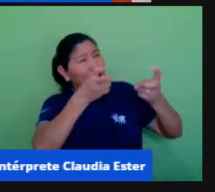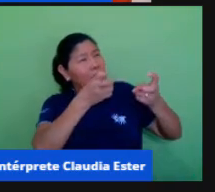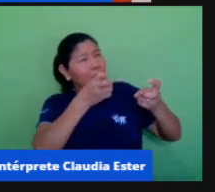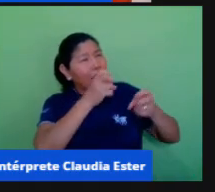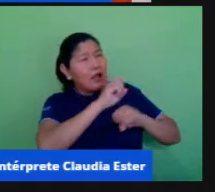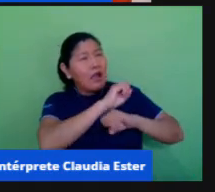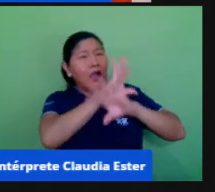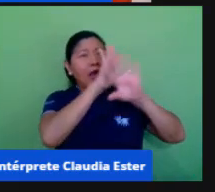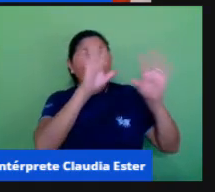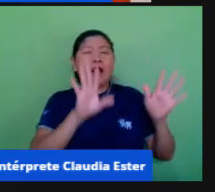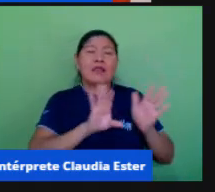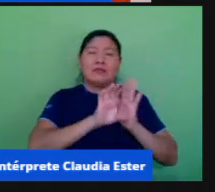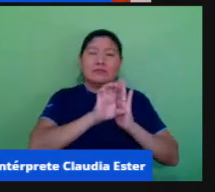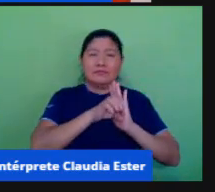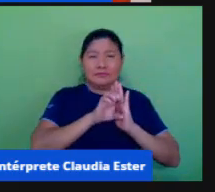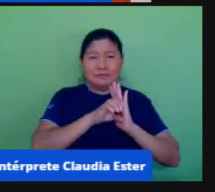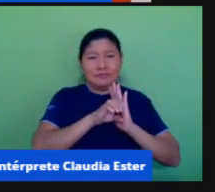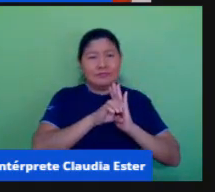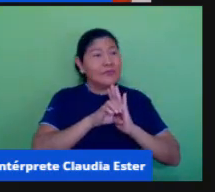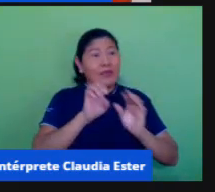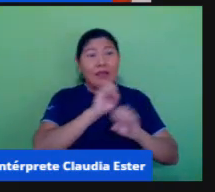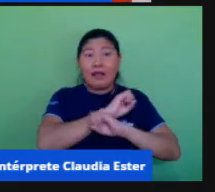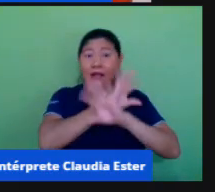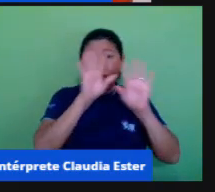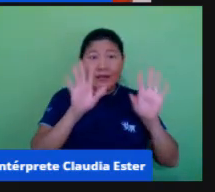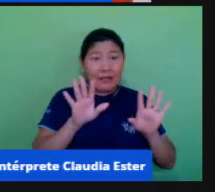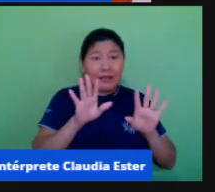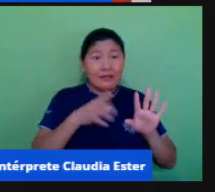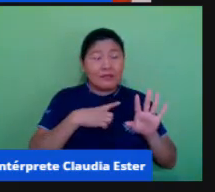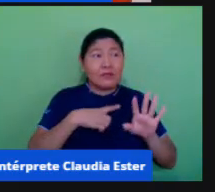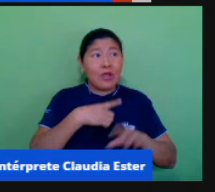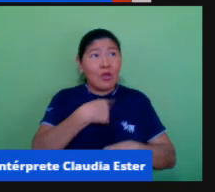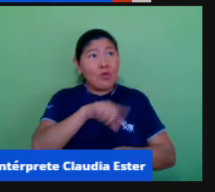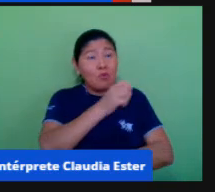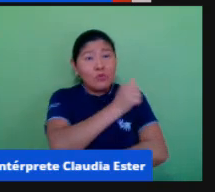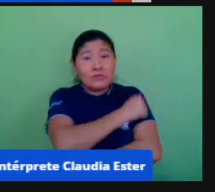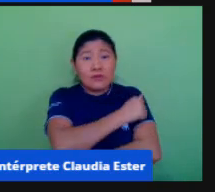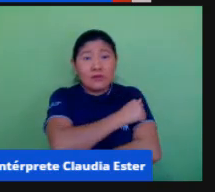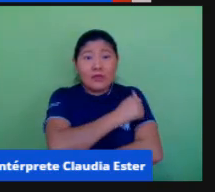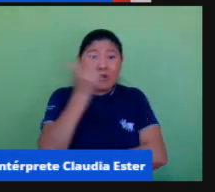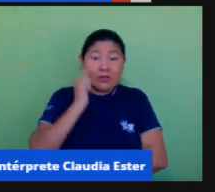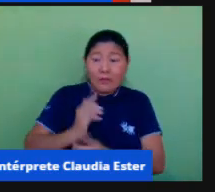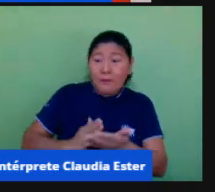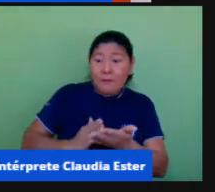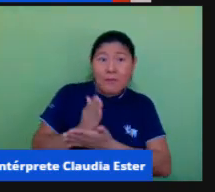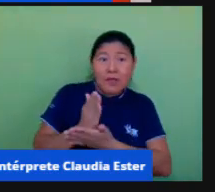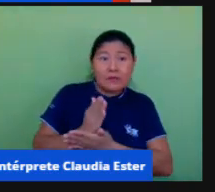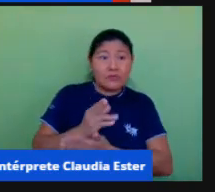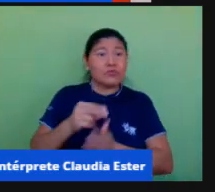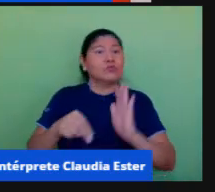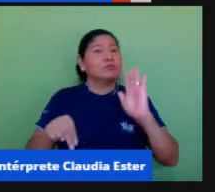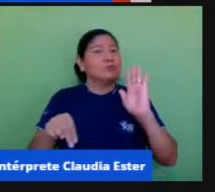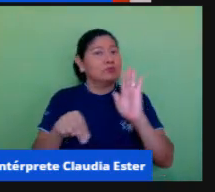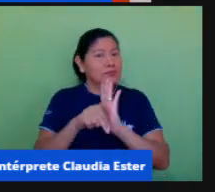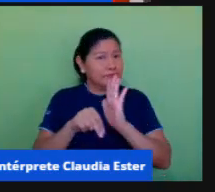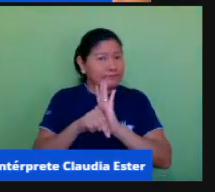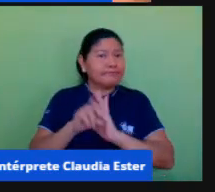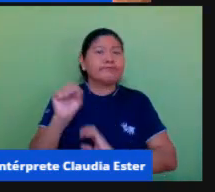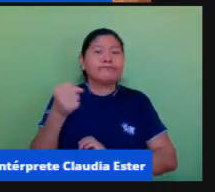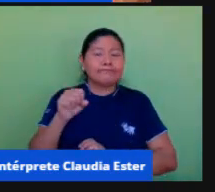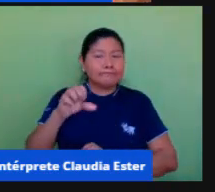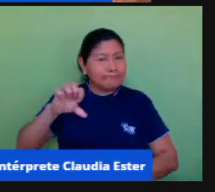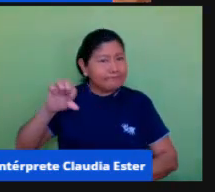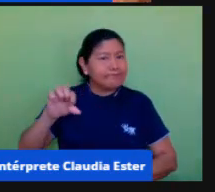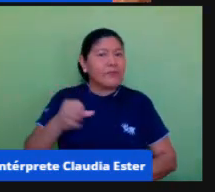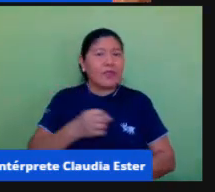conteúdo. Surpreendentemente, gente, esses 5 alunos passaram com média 8, 9, né? Por quê? Porque